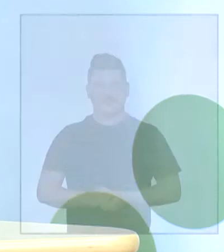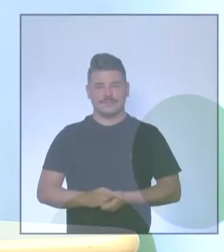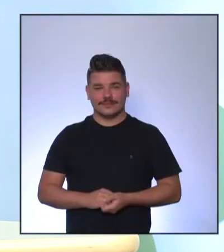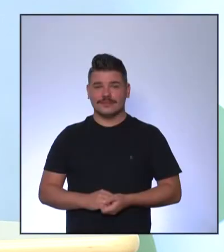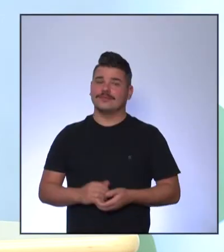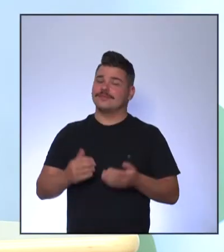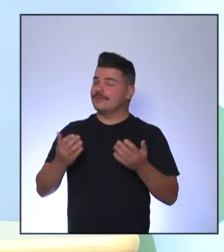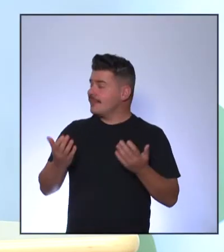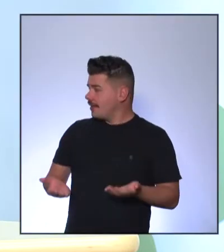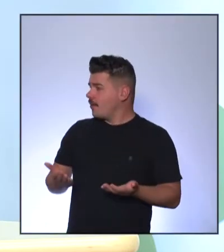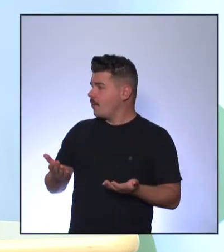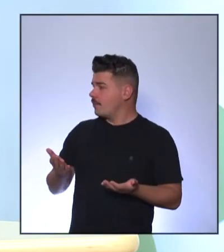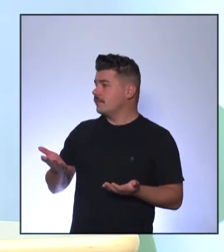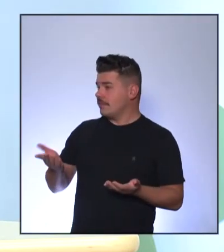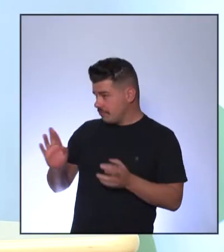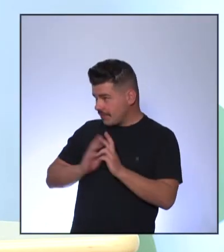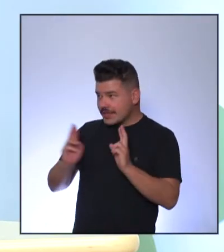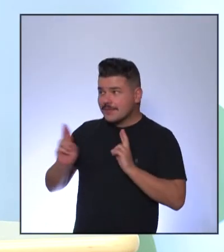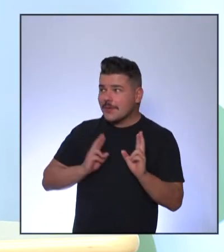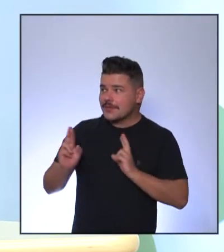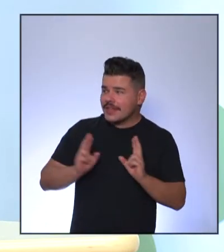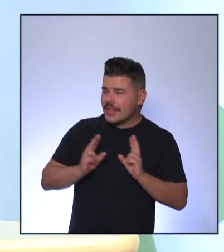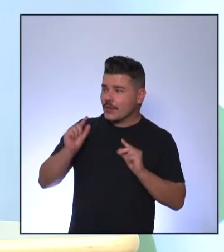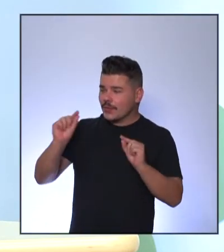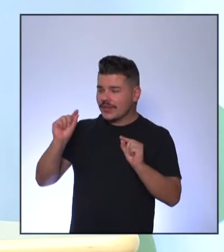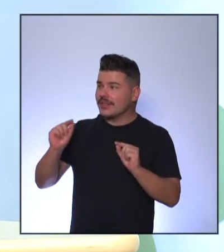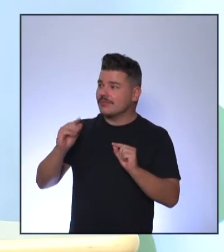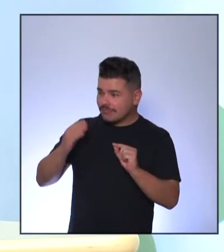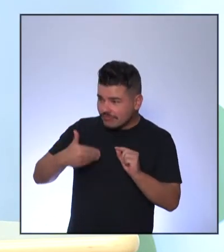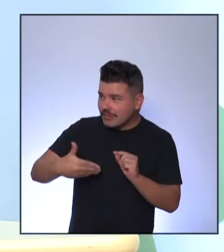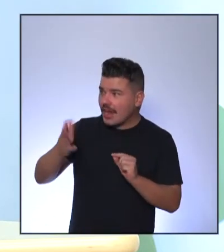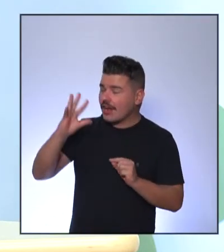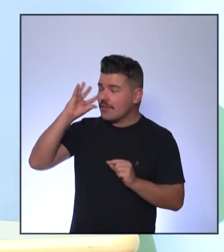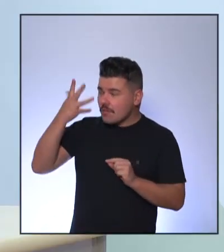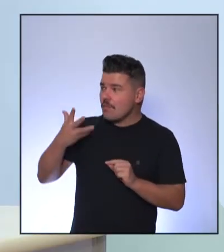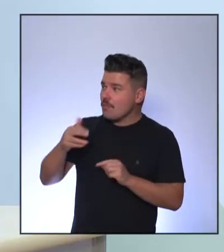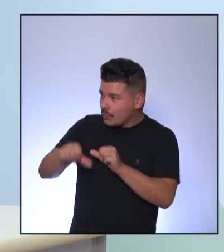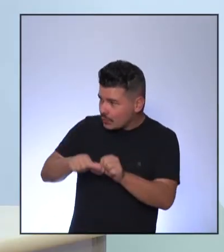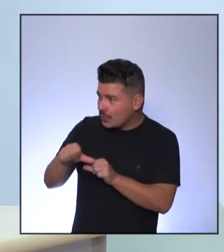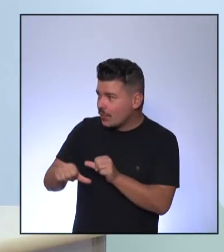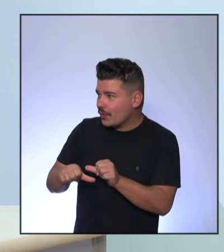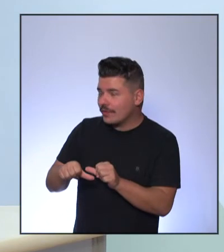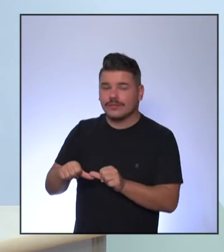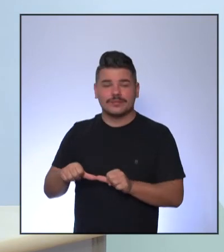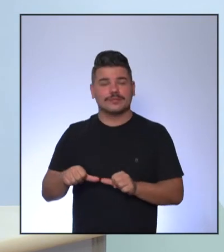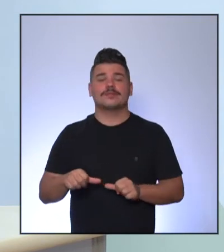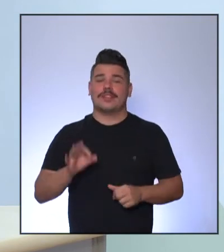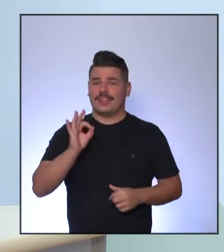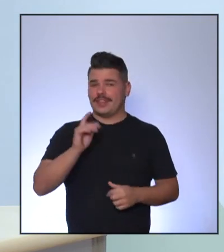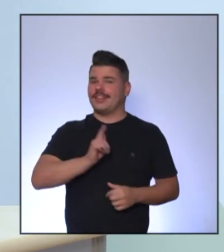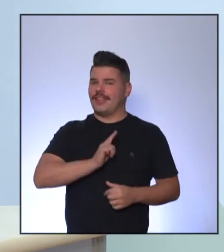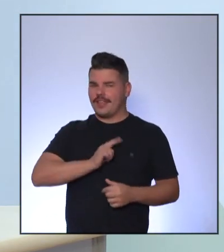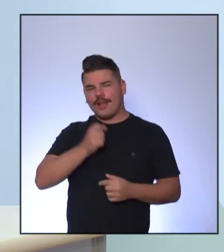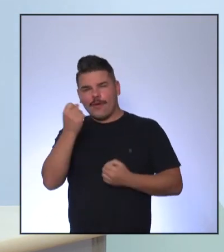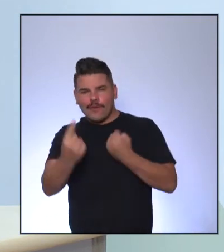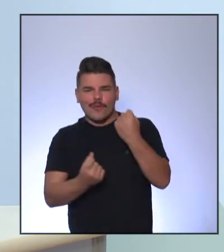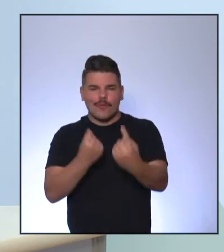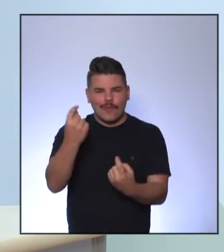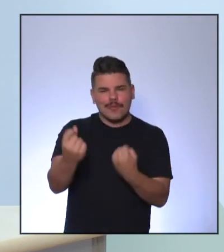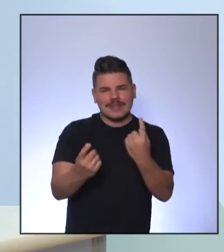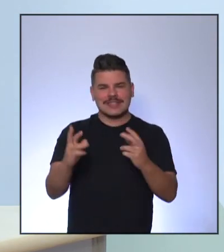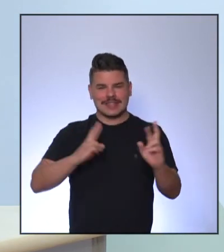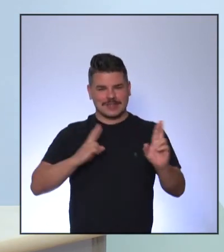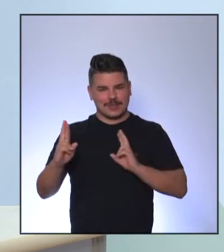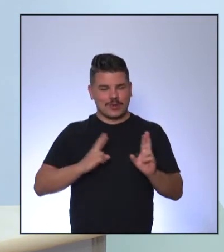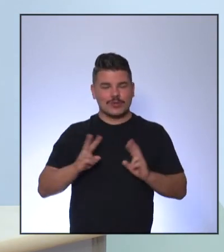Então, Denise, alguém aí citou uma situação em que fez uso dessa concentração? Olha, professora, temos algumas interações aqui.